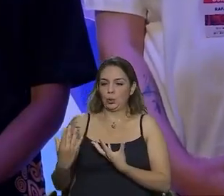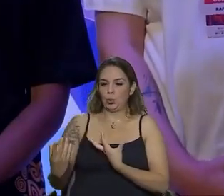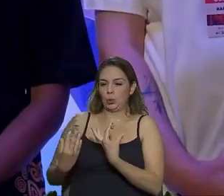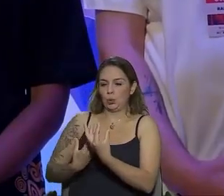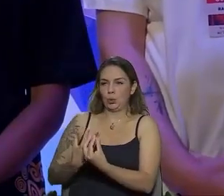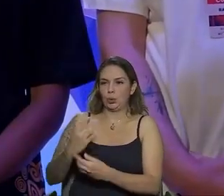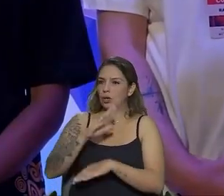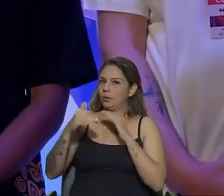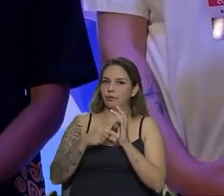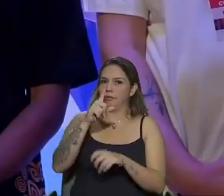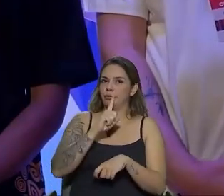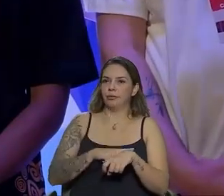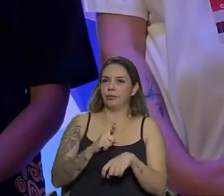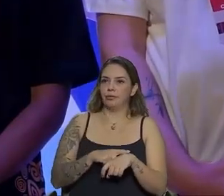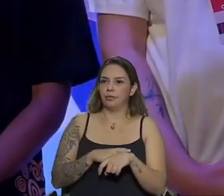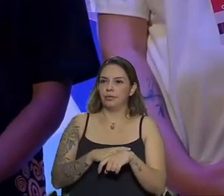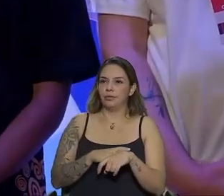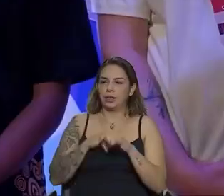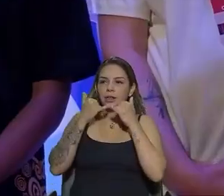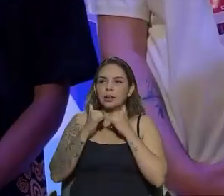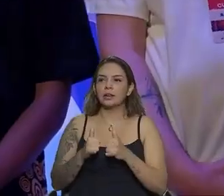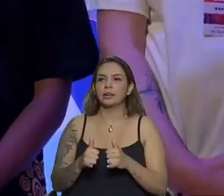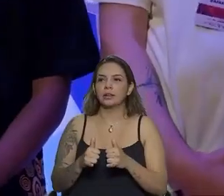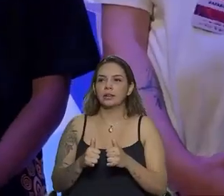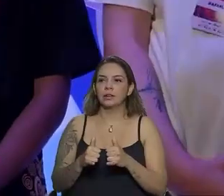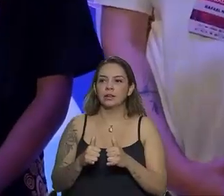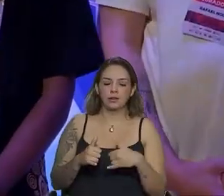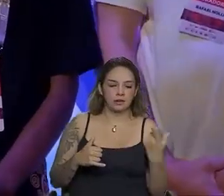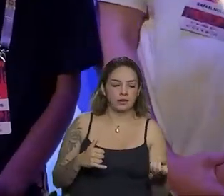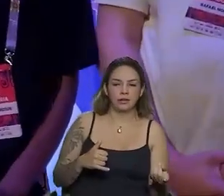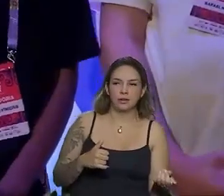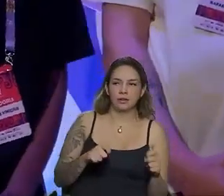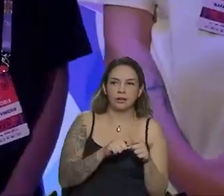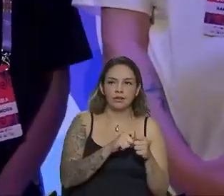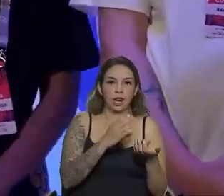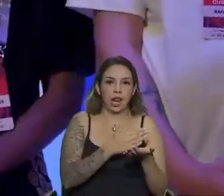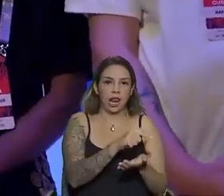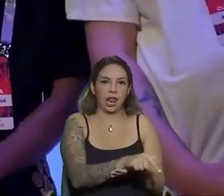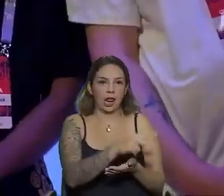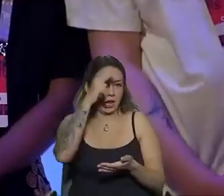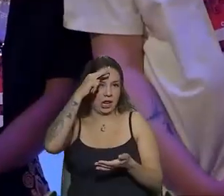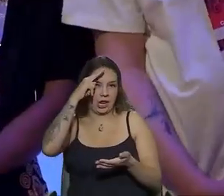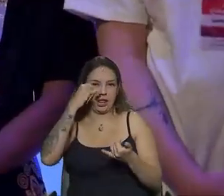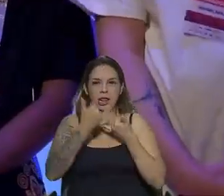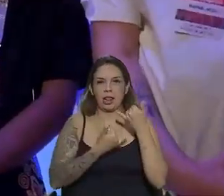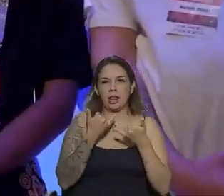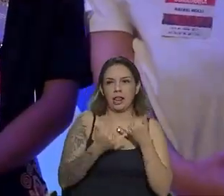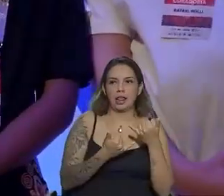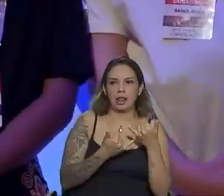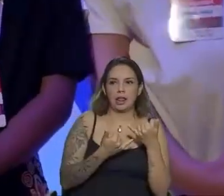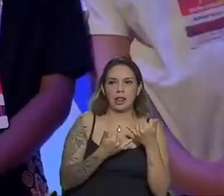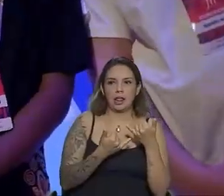vai tomar todo o seu tempo e sugar sua energia. O outro é feito de livros com histórias divertidas